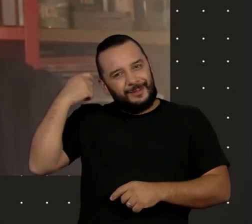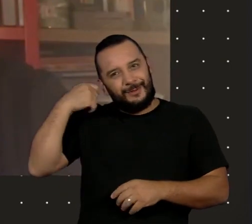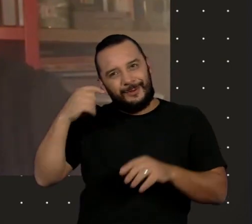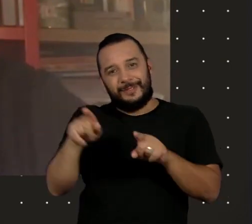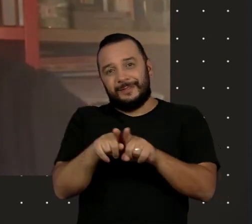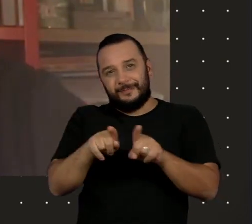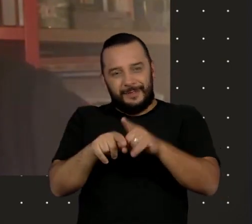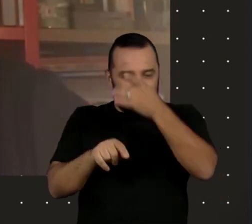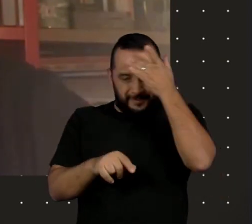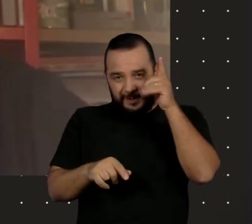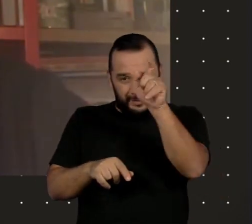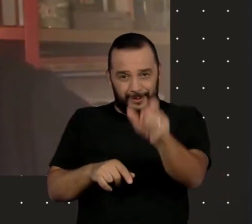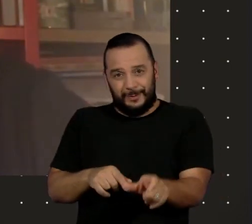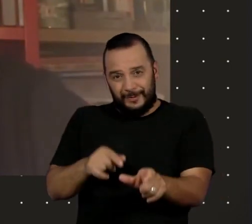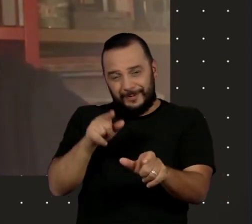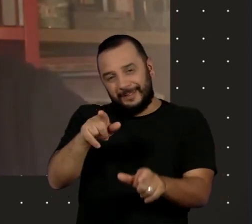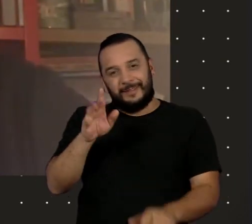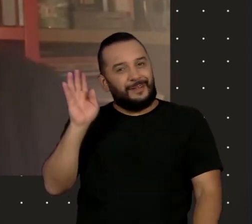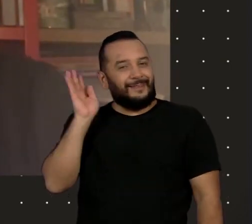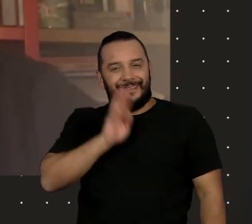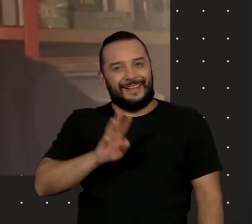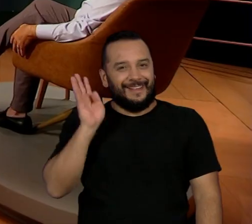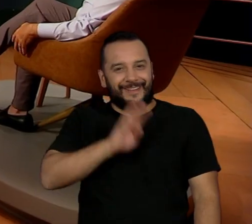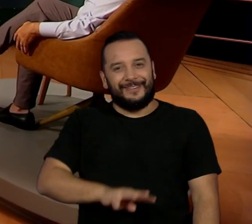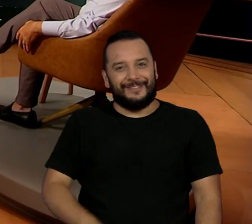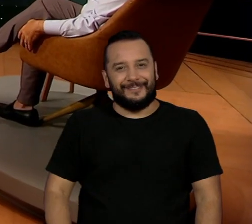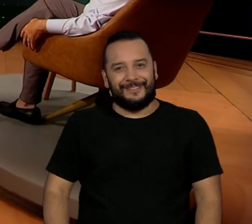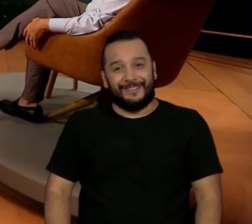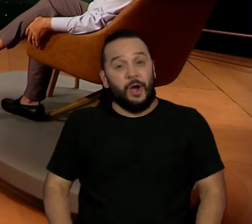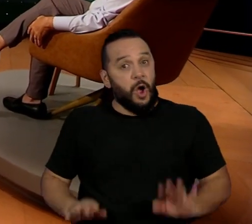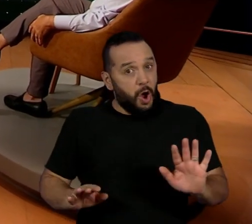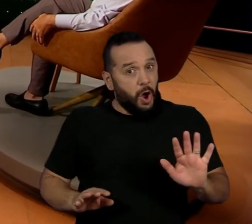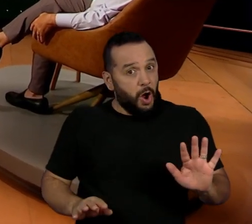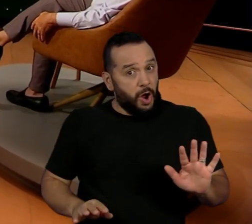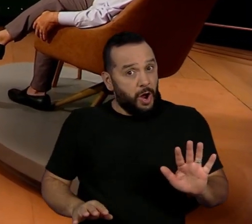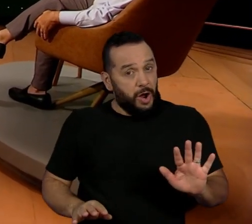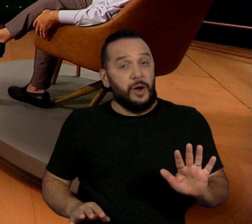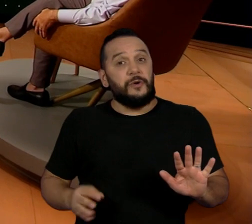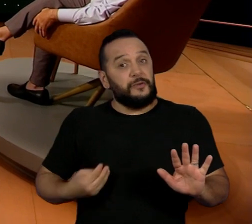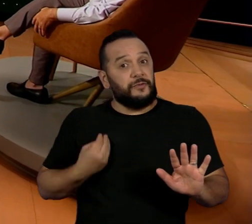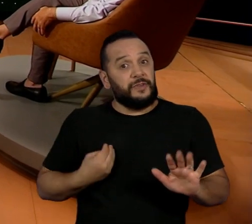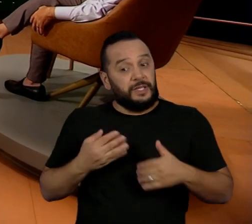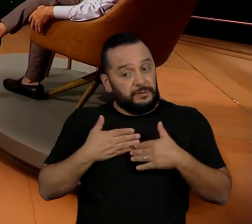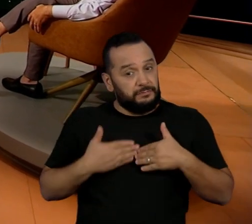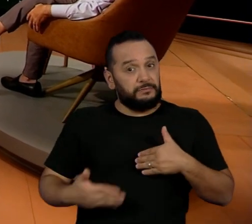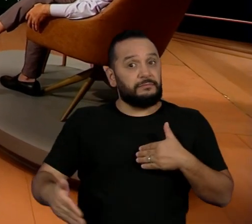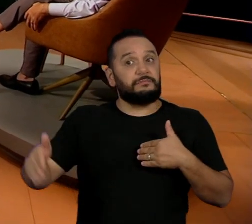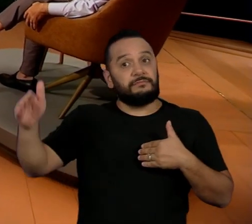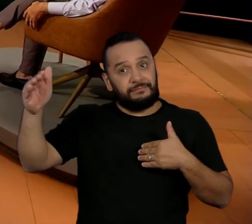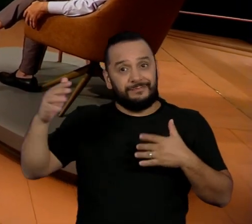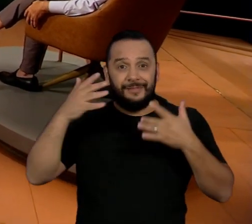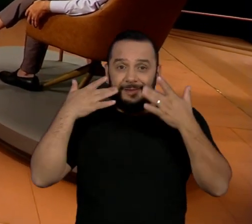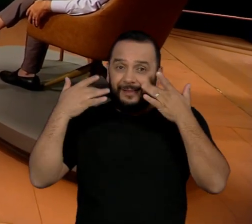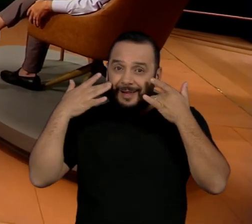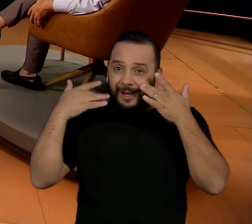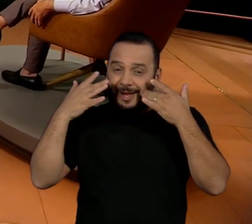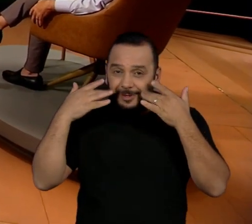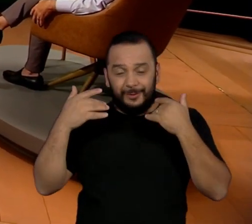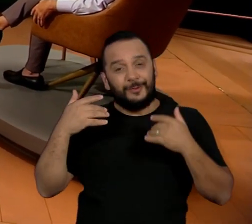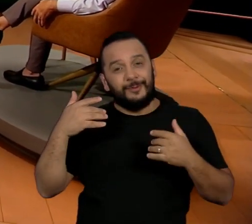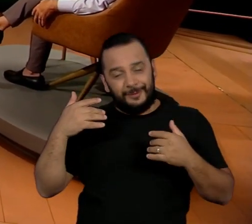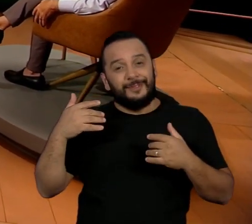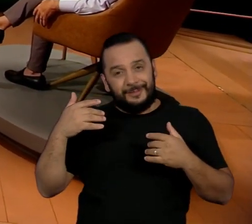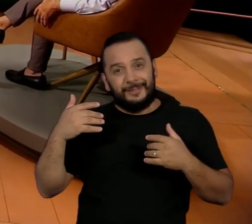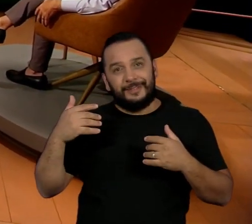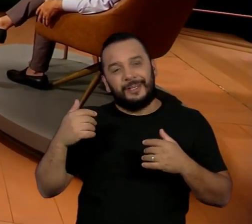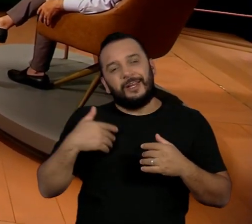como pessoa. Você é um cara muito legal. Olha, que a gente tem uma vida longa com essa nossa peça e tô adorando